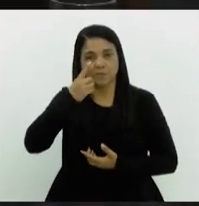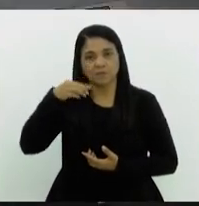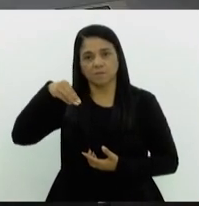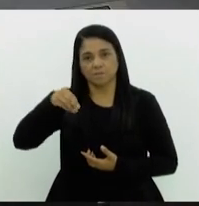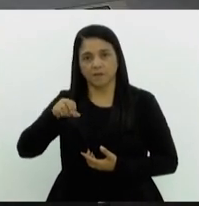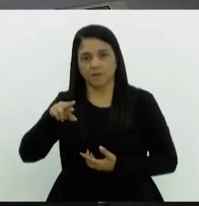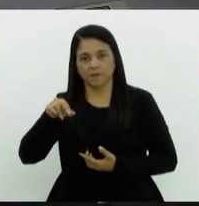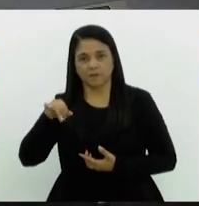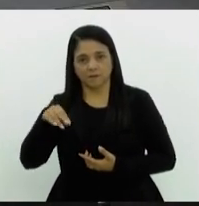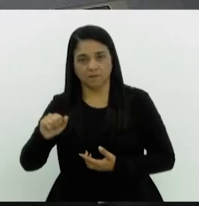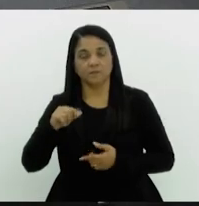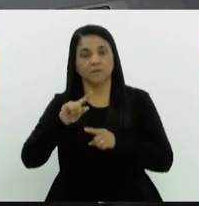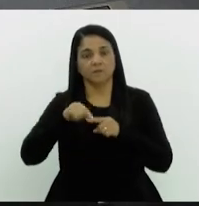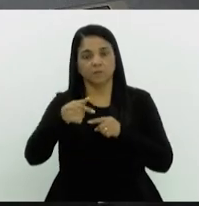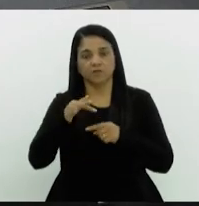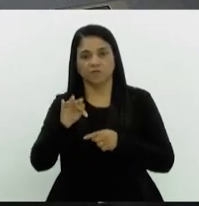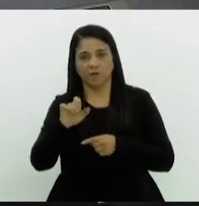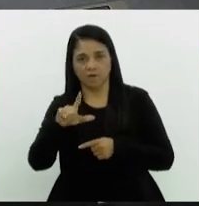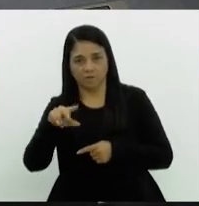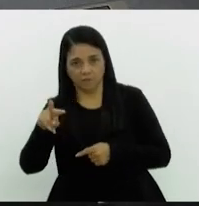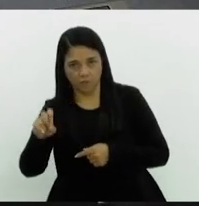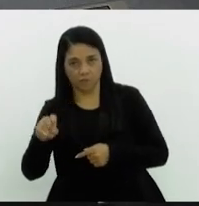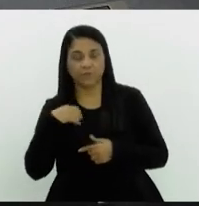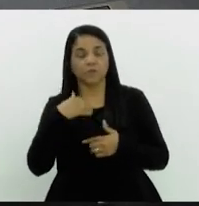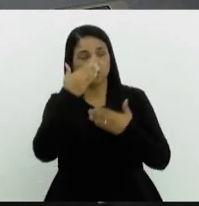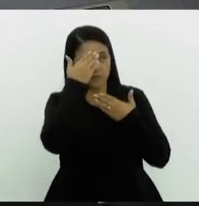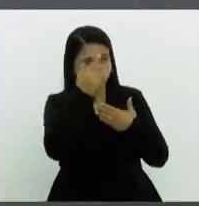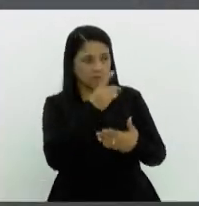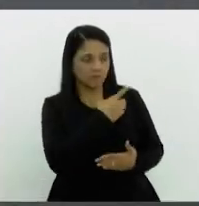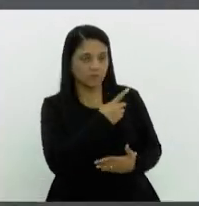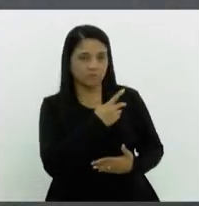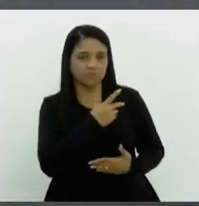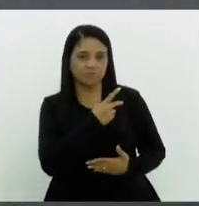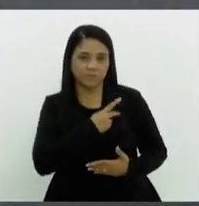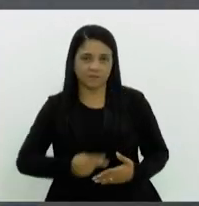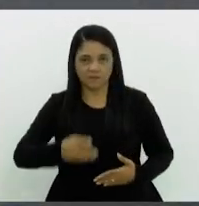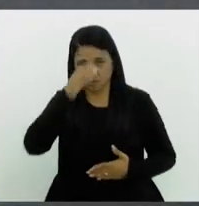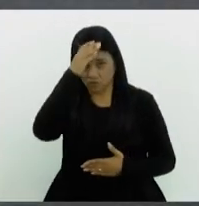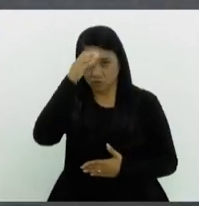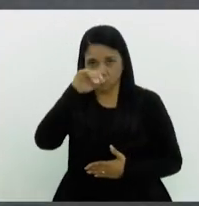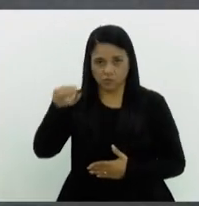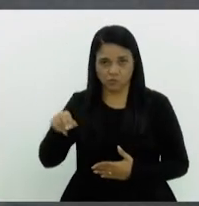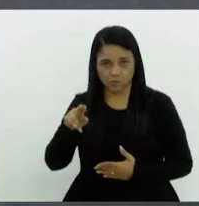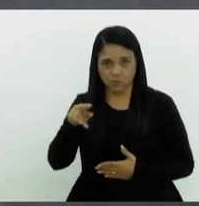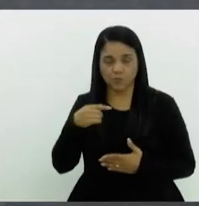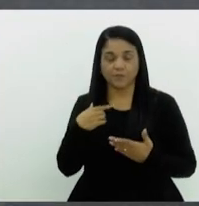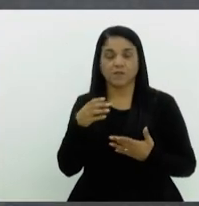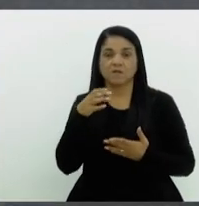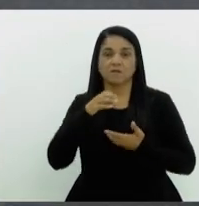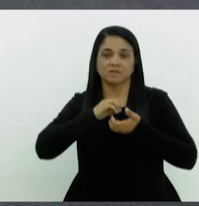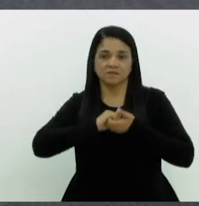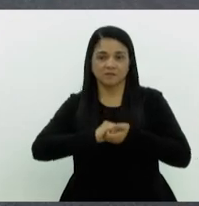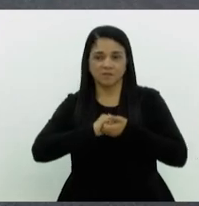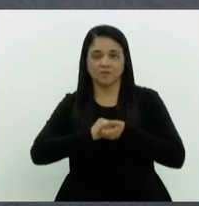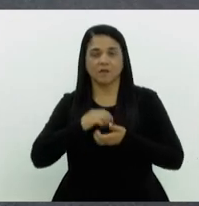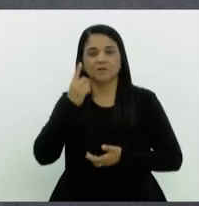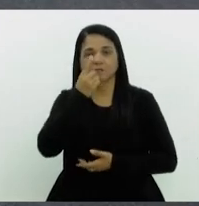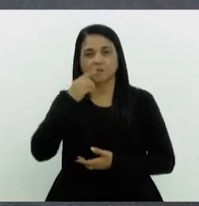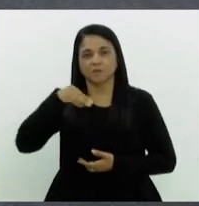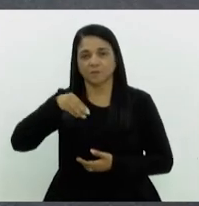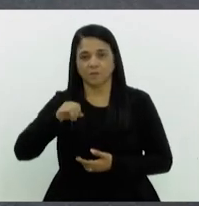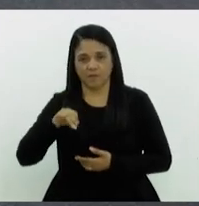Serafim. Obrigada, presidente Tia Ju. Muito rapidamente, queria saudar o deputado Carlos Mink